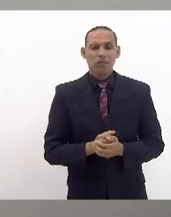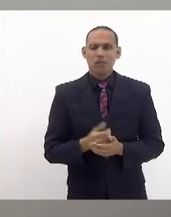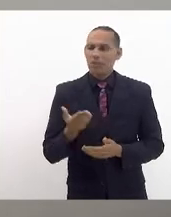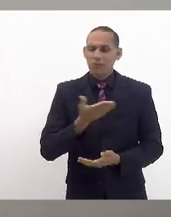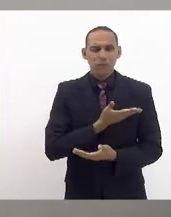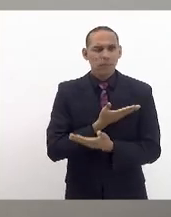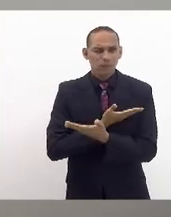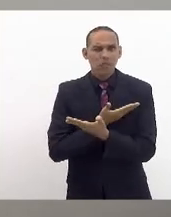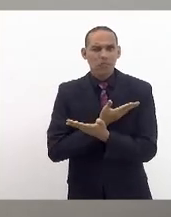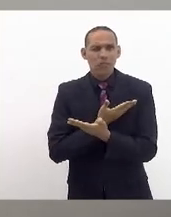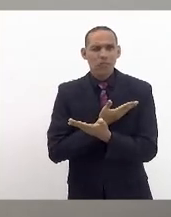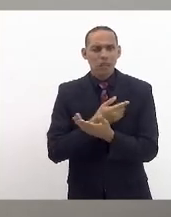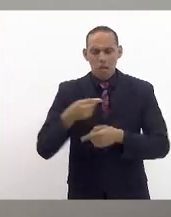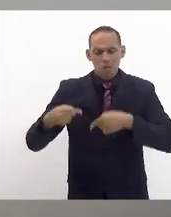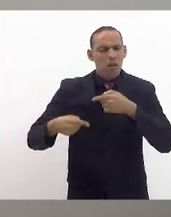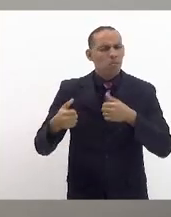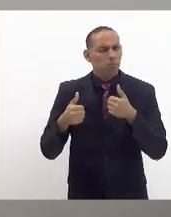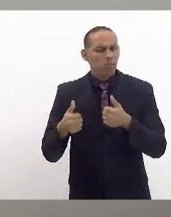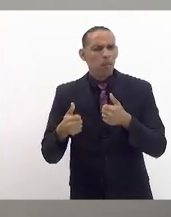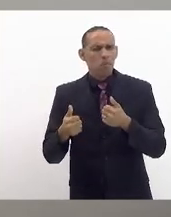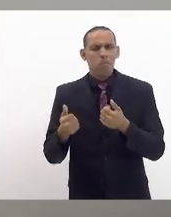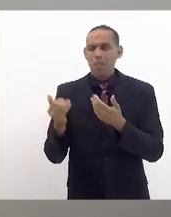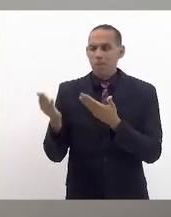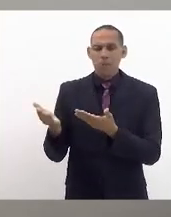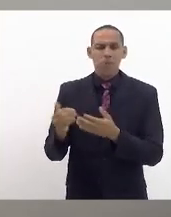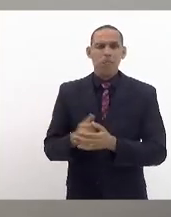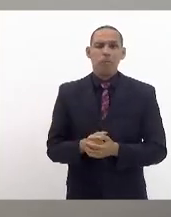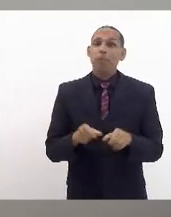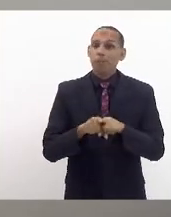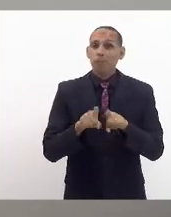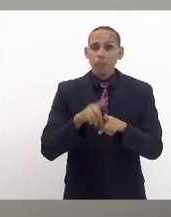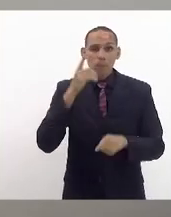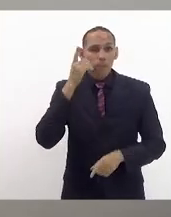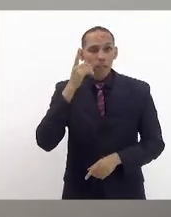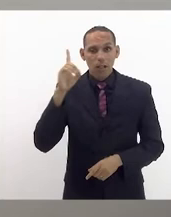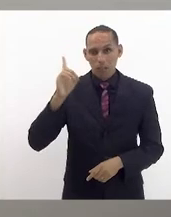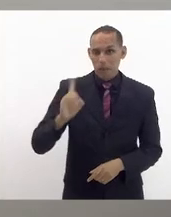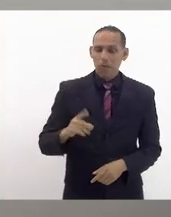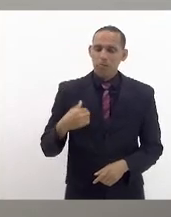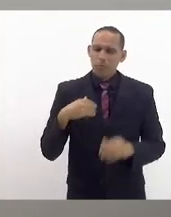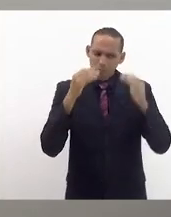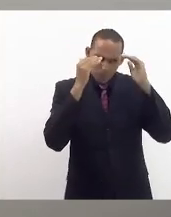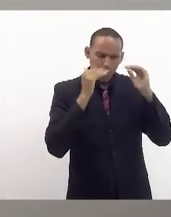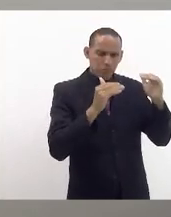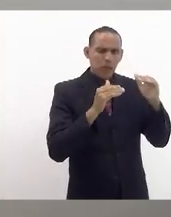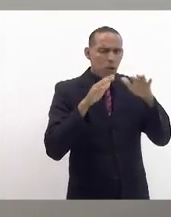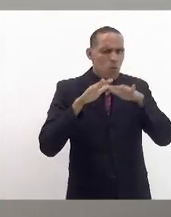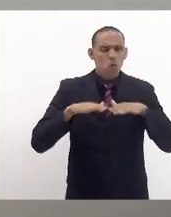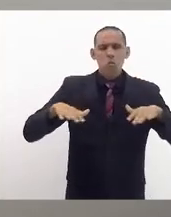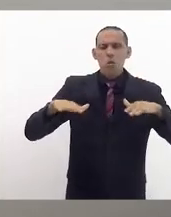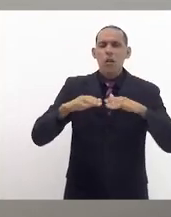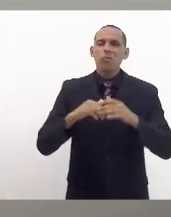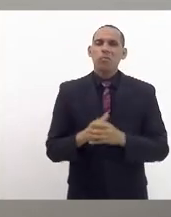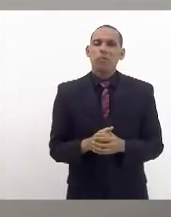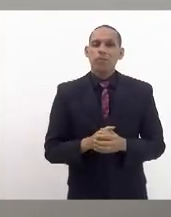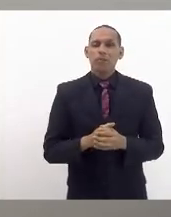grande envergadura política, assim como a deputada Dani, que eu respeito, e todos os demais. Essa atitude foi